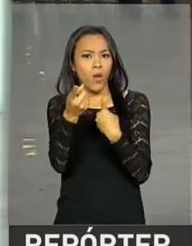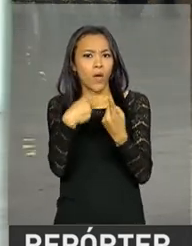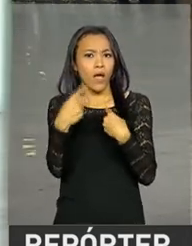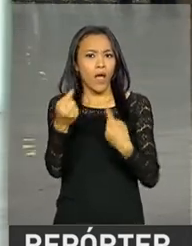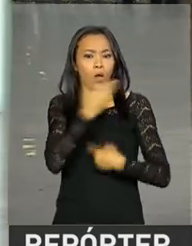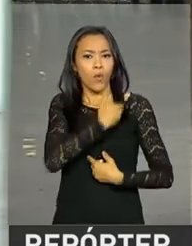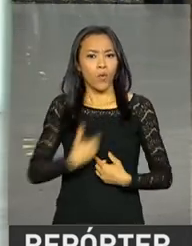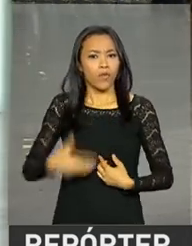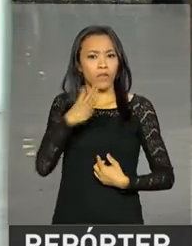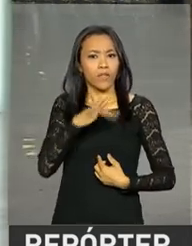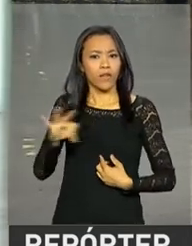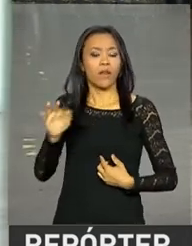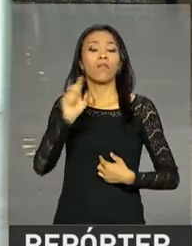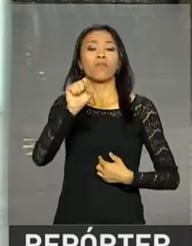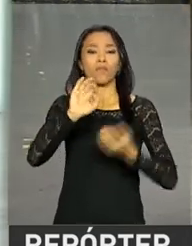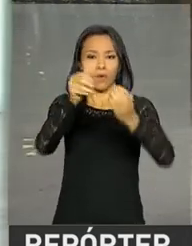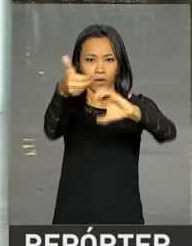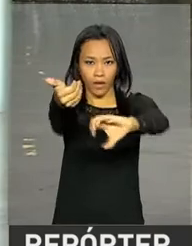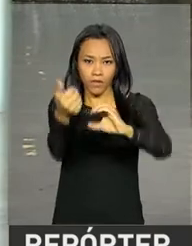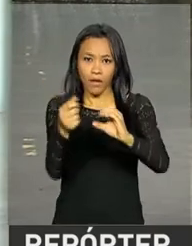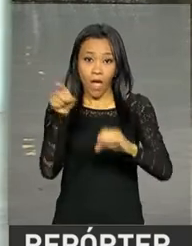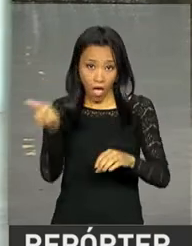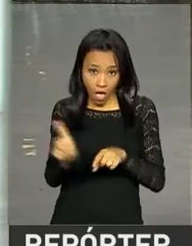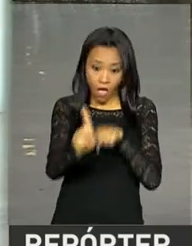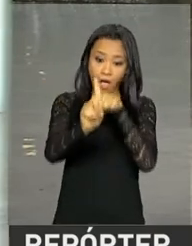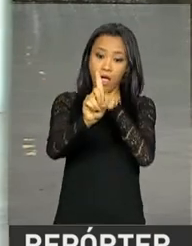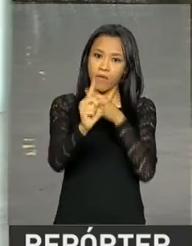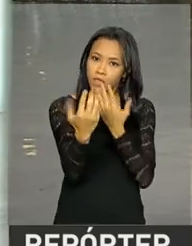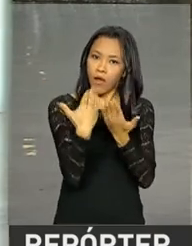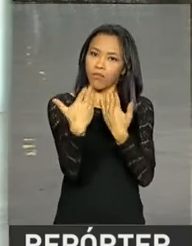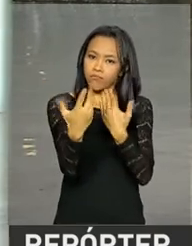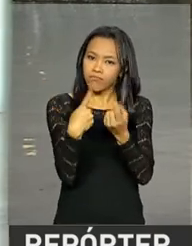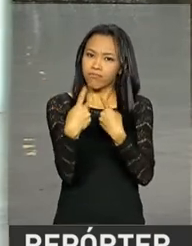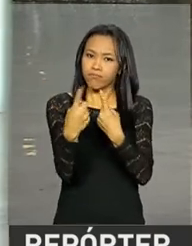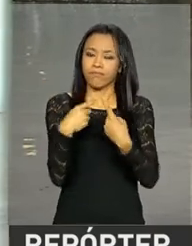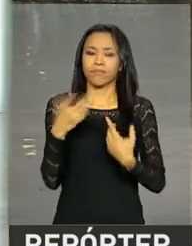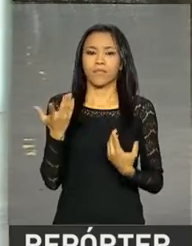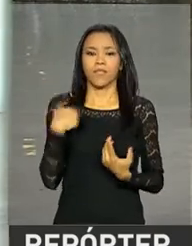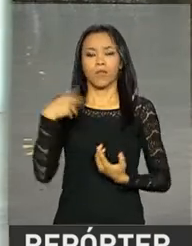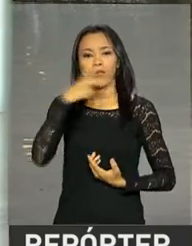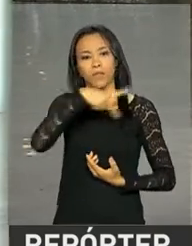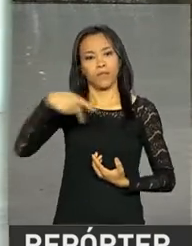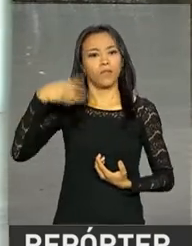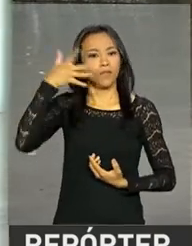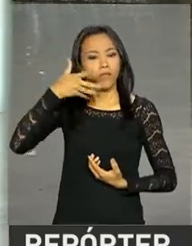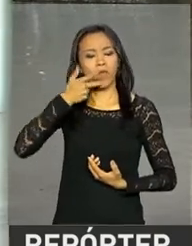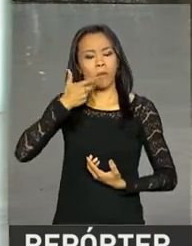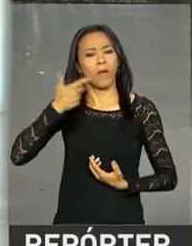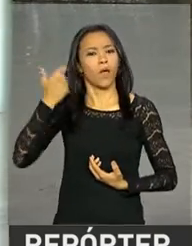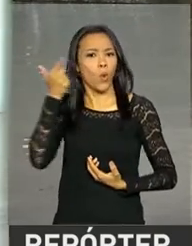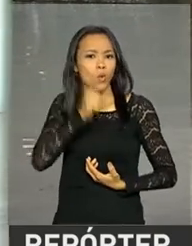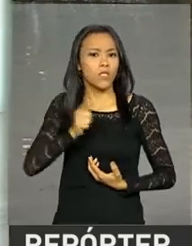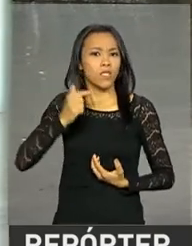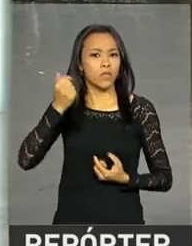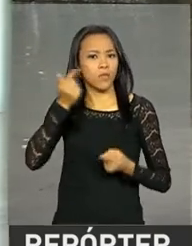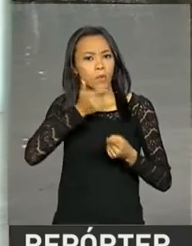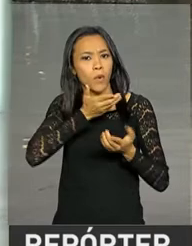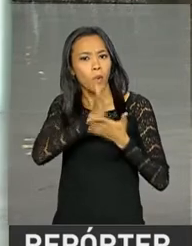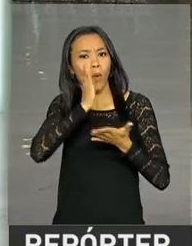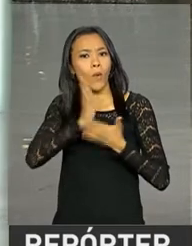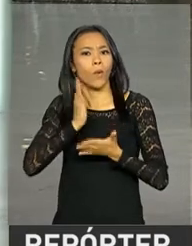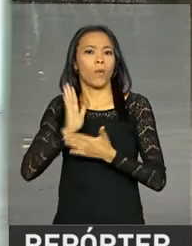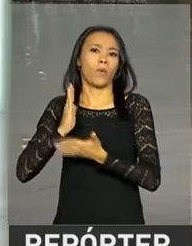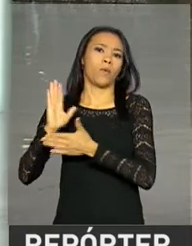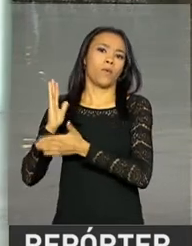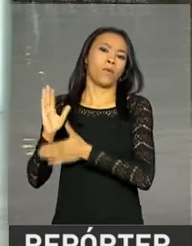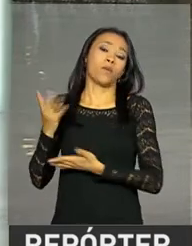poder legislativo, com o Congresso Nacional, para, nas palavras do presidente Michel Temer, poder avançar aí nas reformas que o